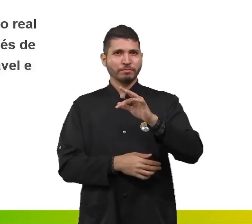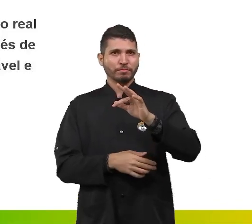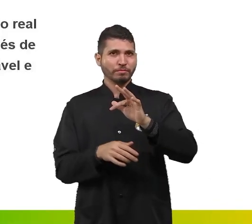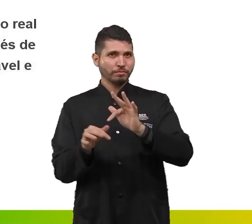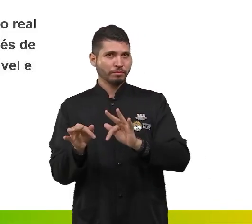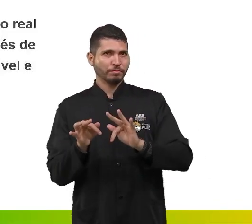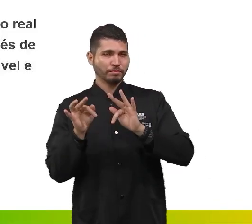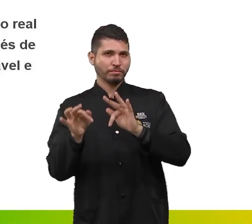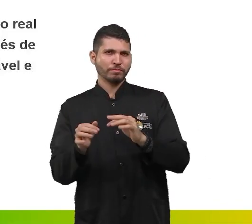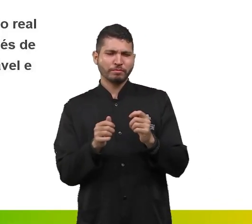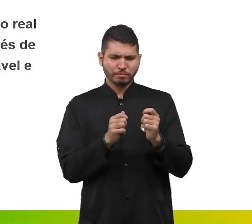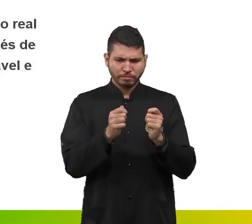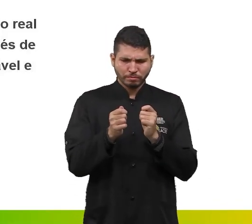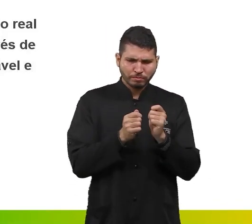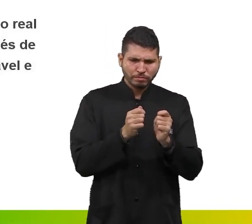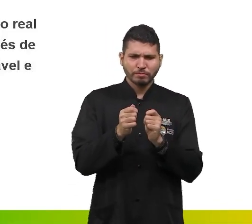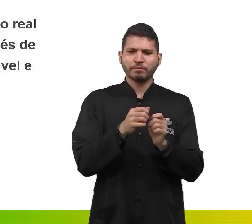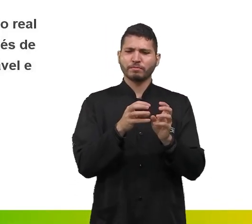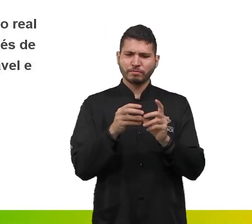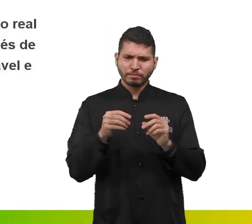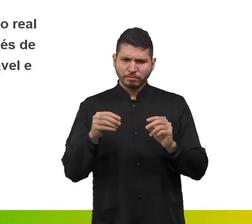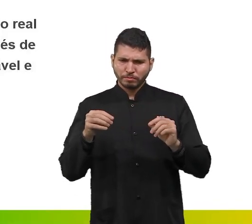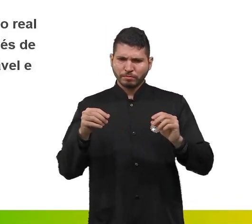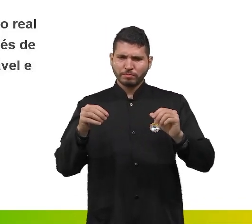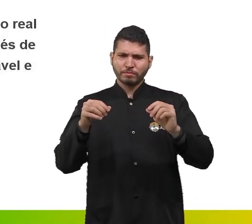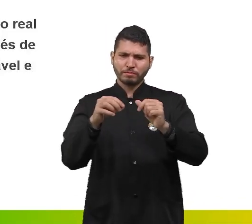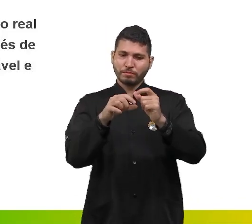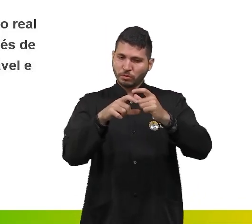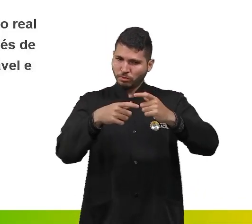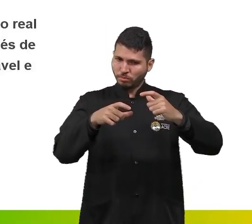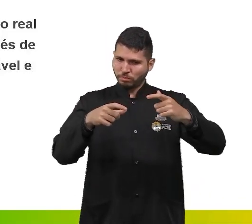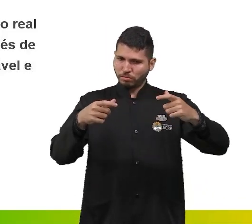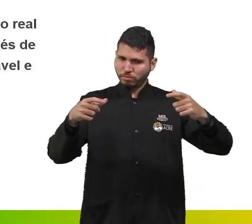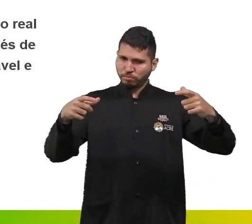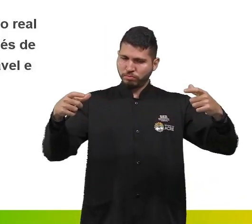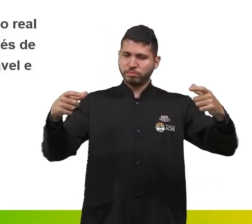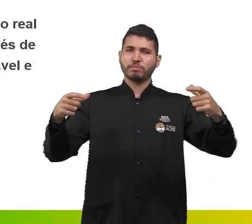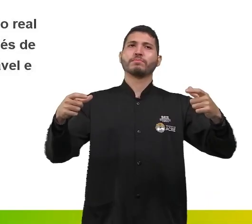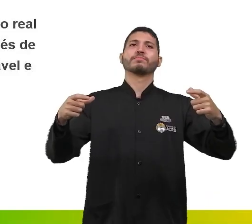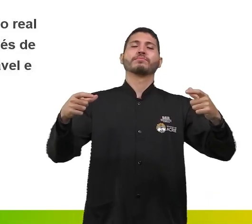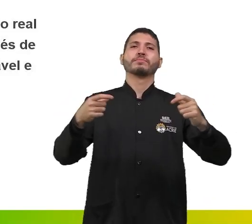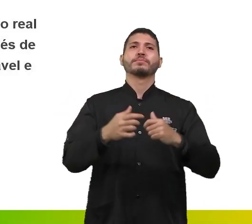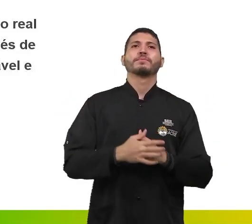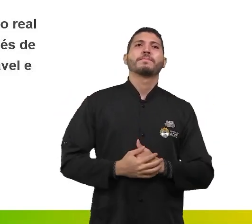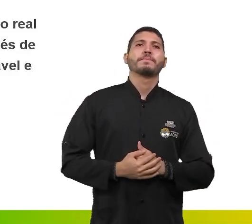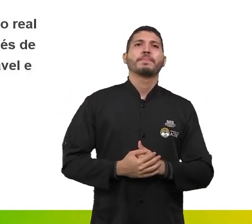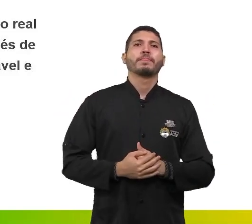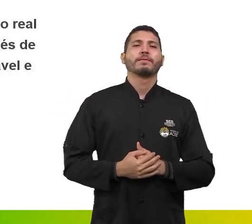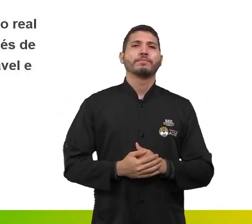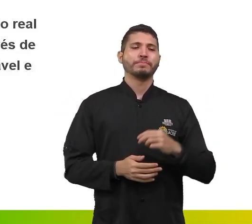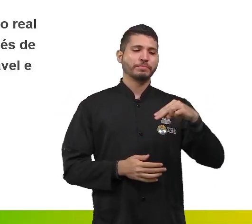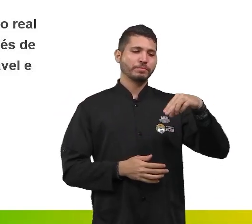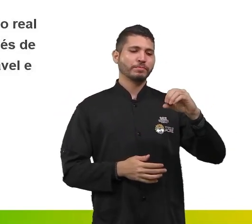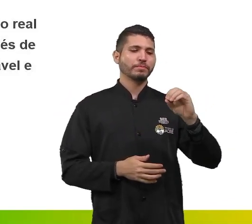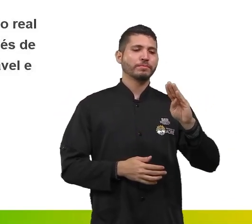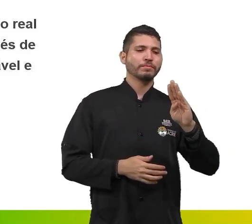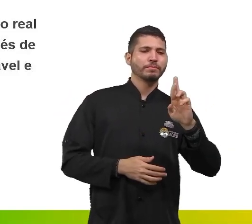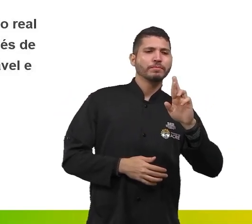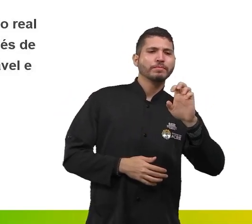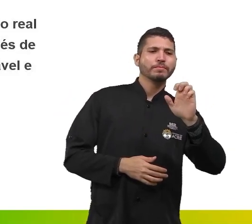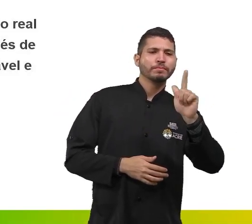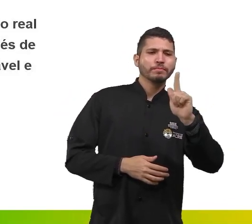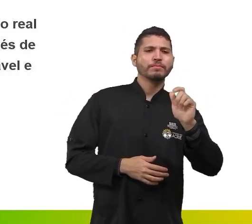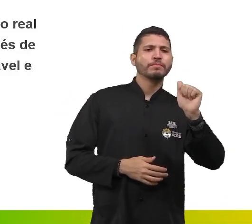consolidando o controle sobre territórios cada vez maiores. A nobreza, professor, vai apoiar